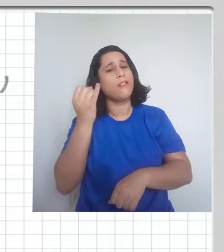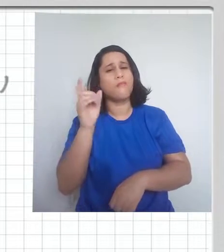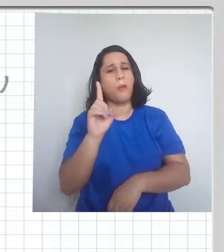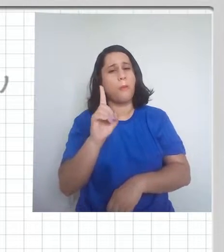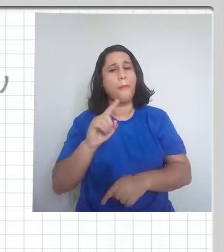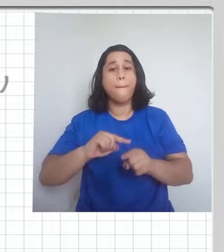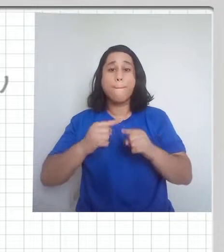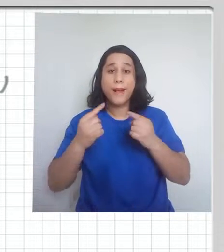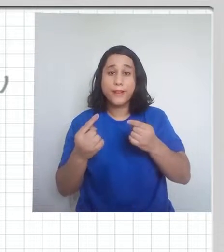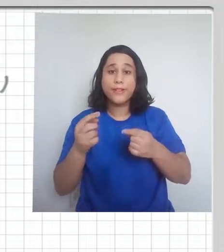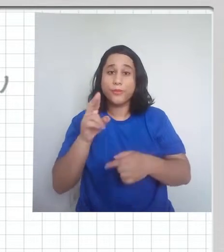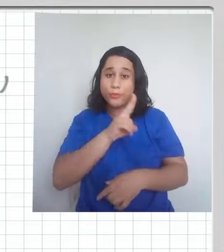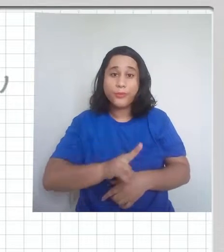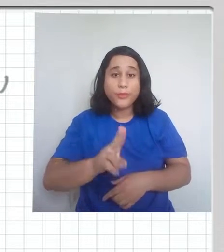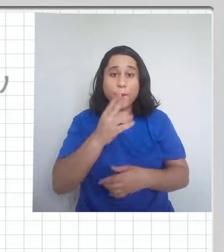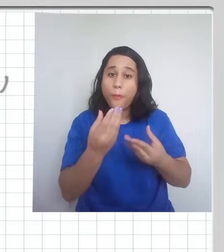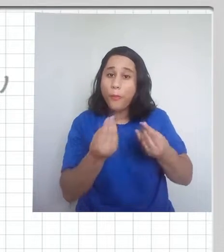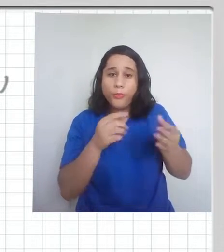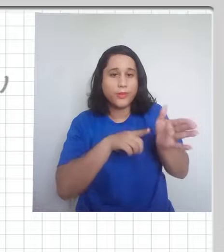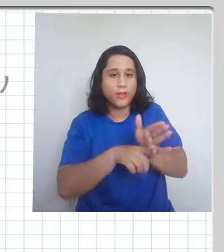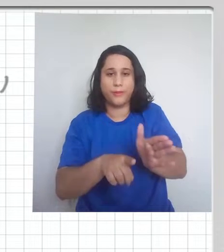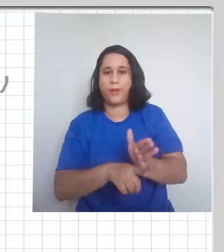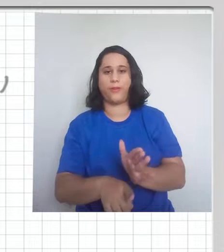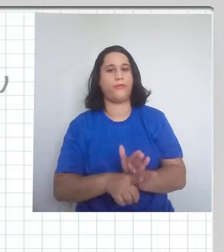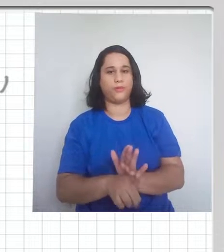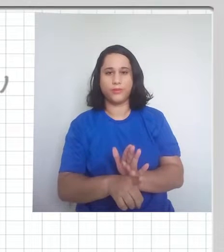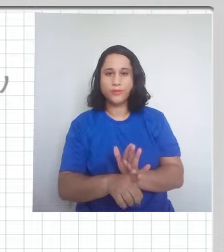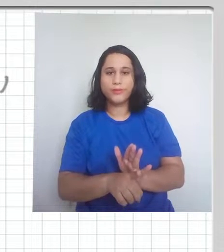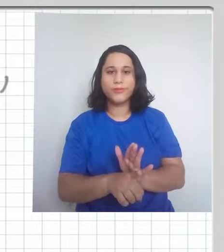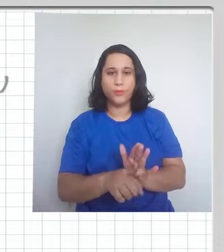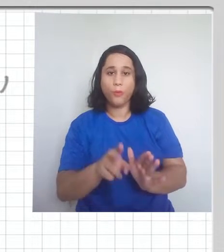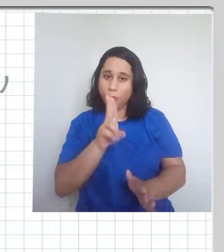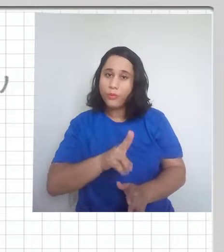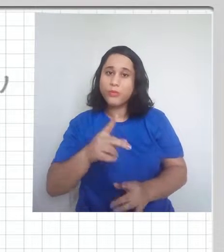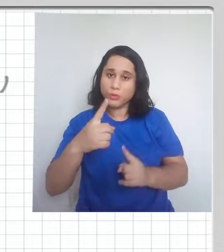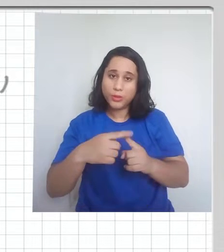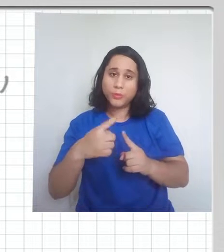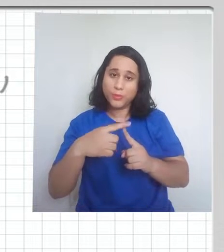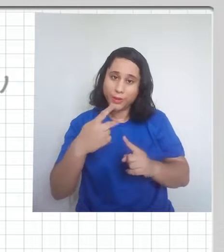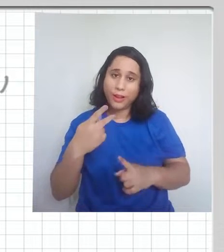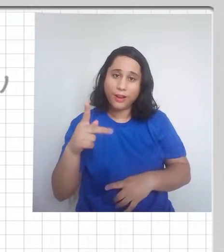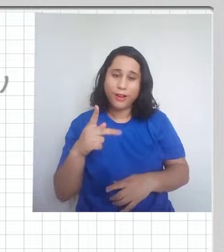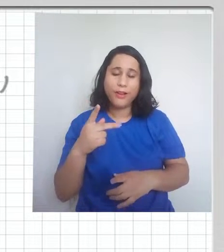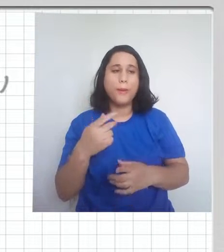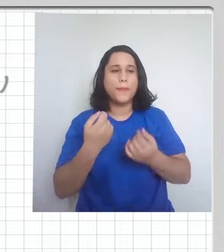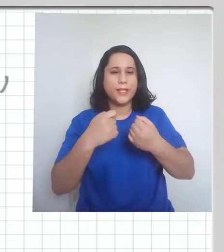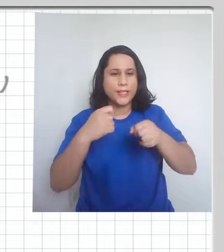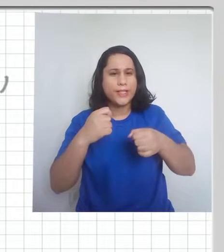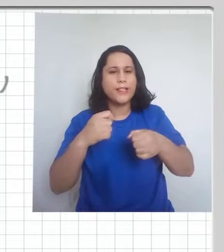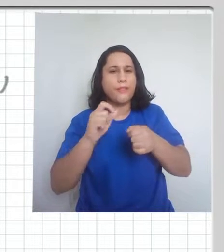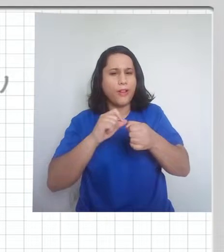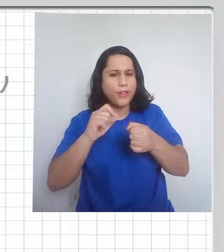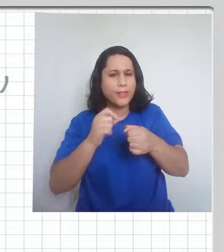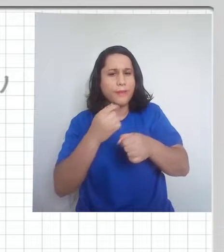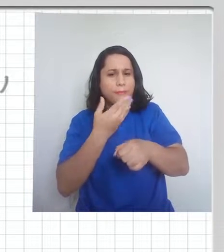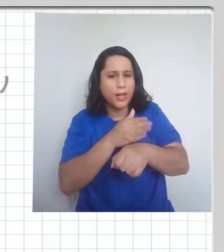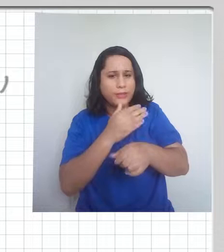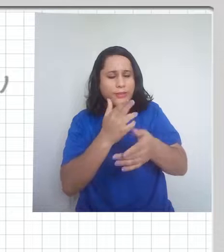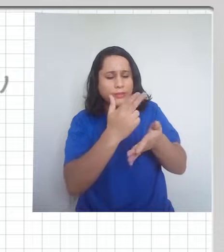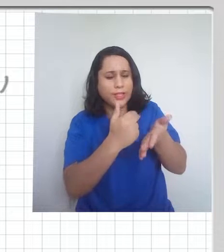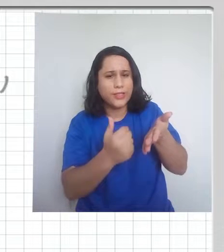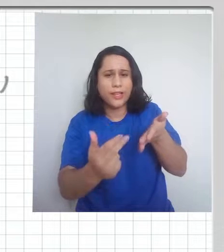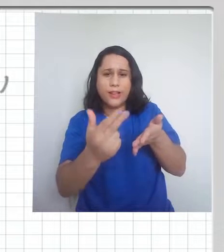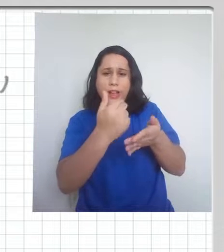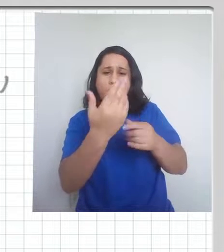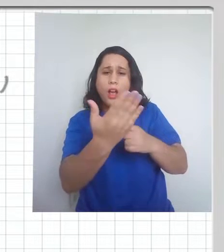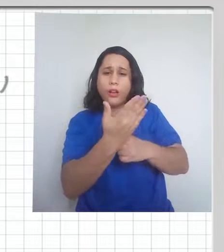questões, tá certo? Então é importante que vocês compreendam bem, façam esses desenhinhos dos diagramas, que ele ajuda